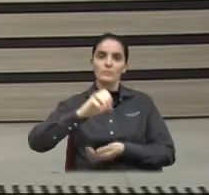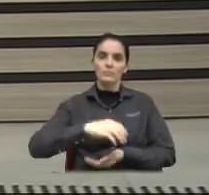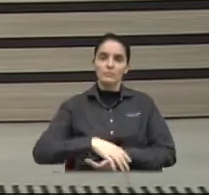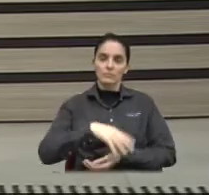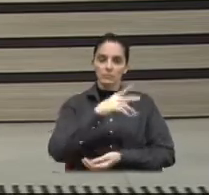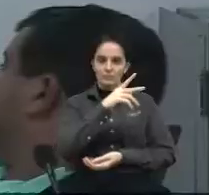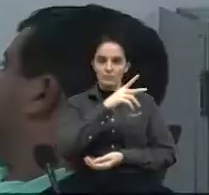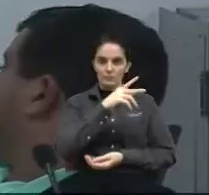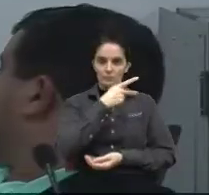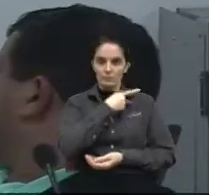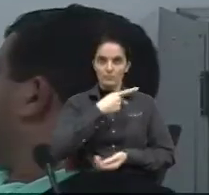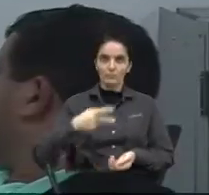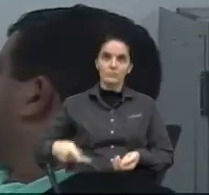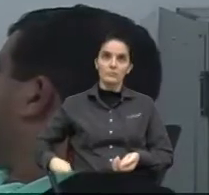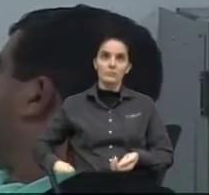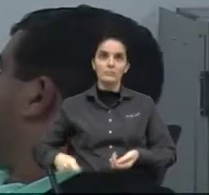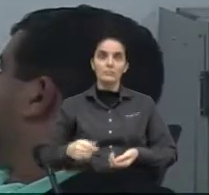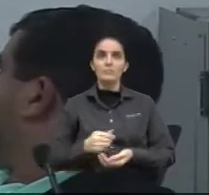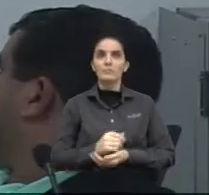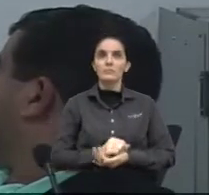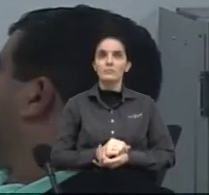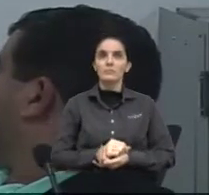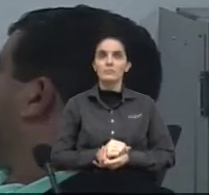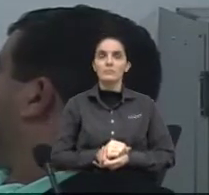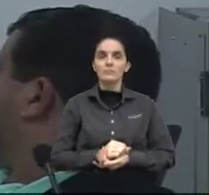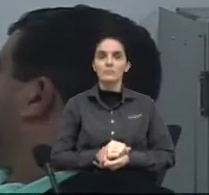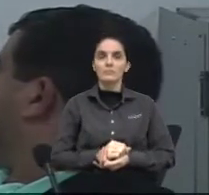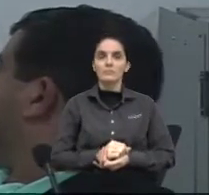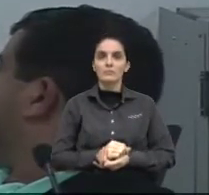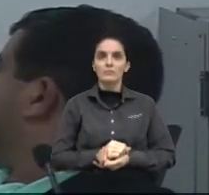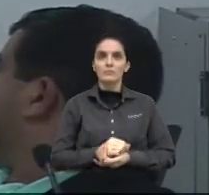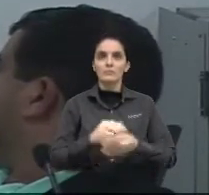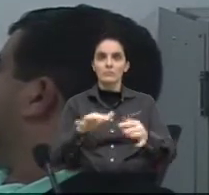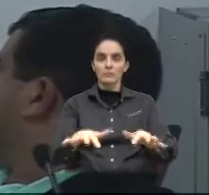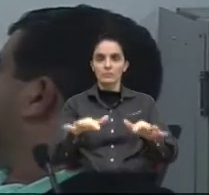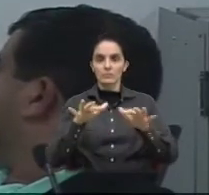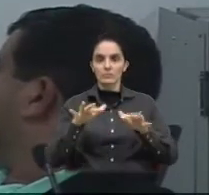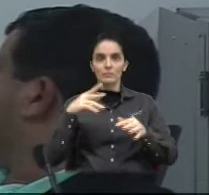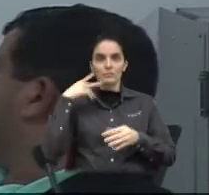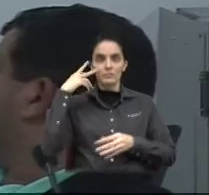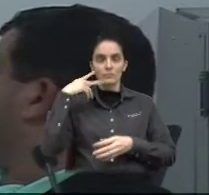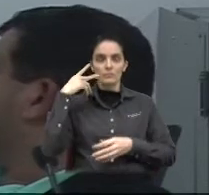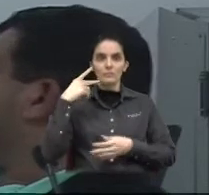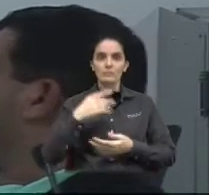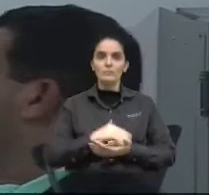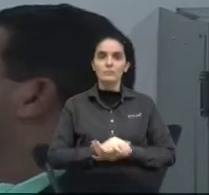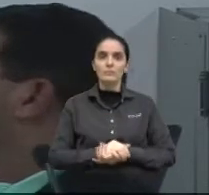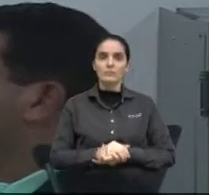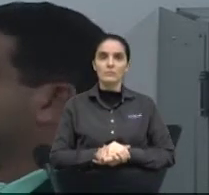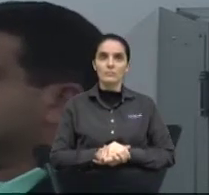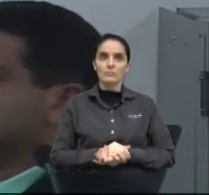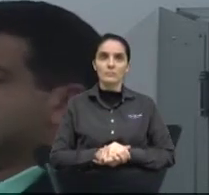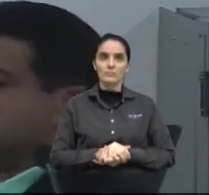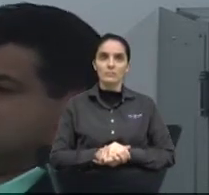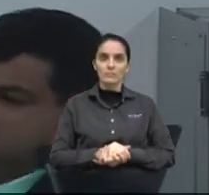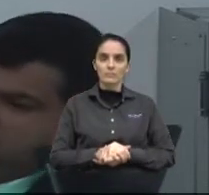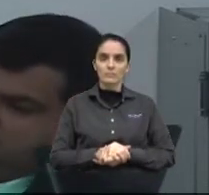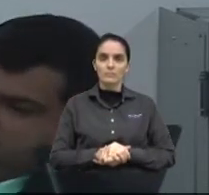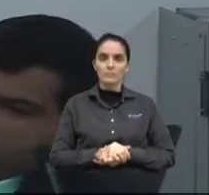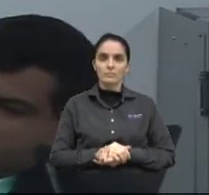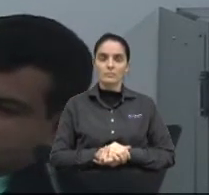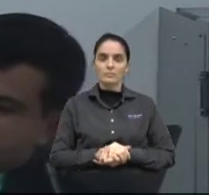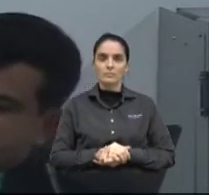presidente jorge freitas amigos povo presente novos colegas oi